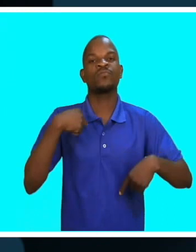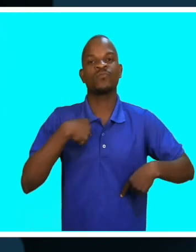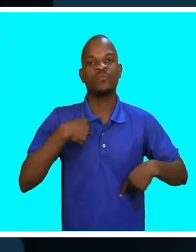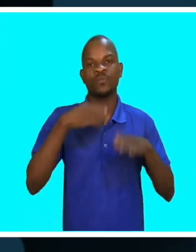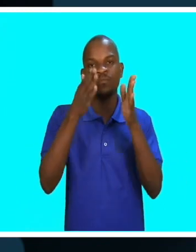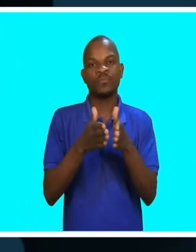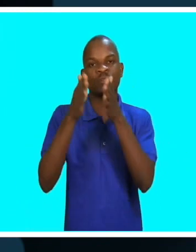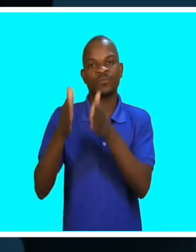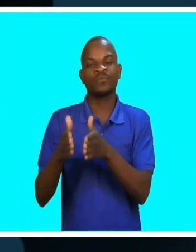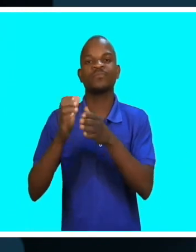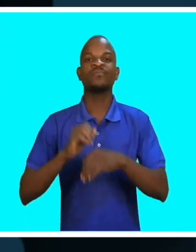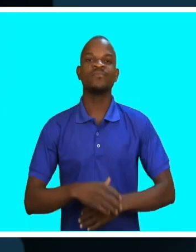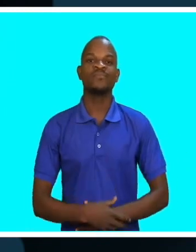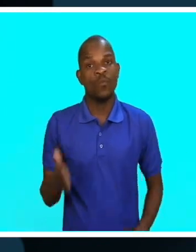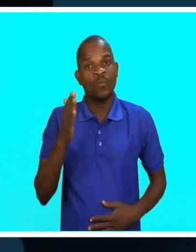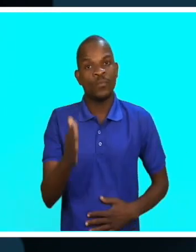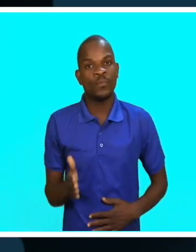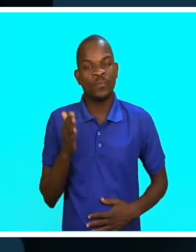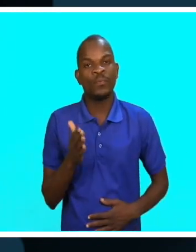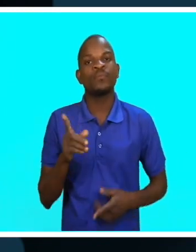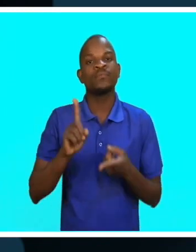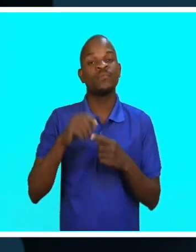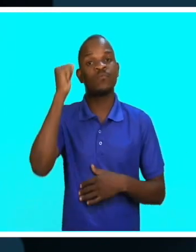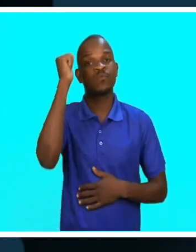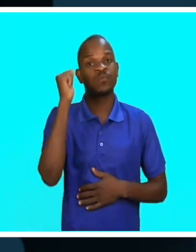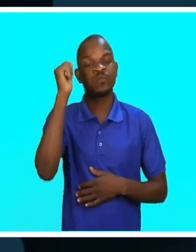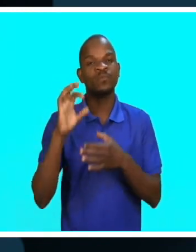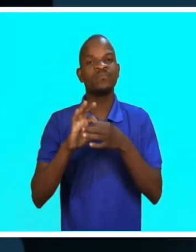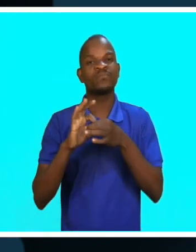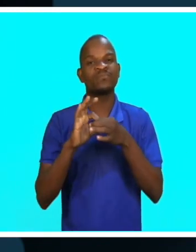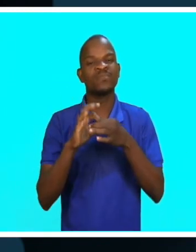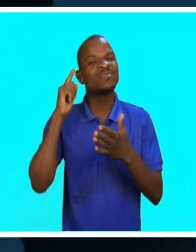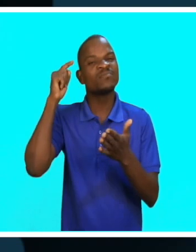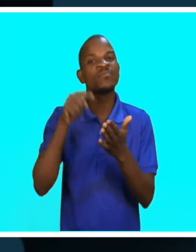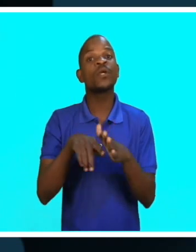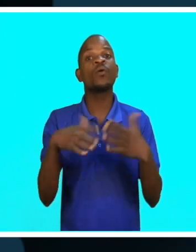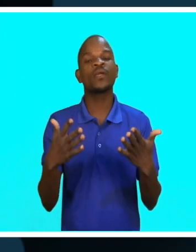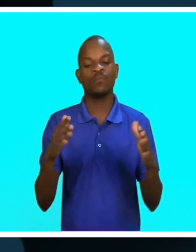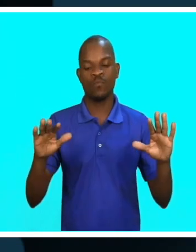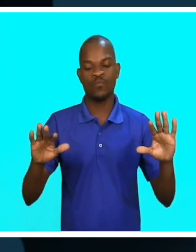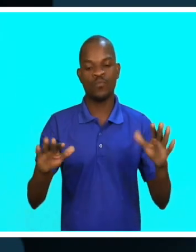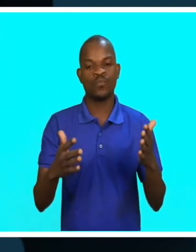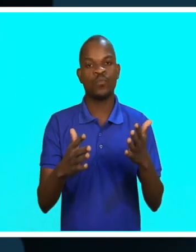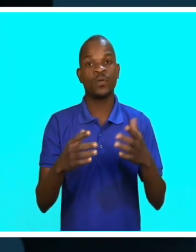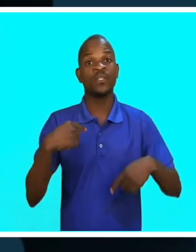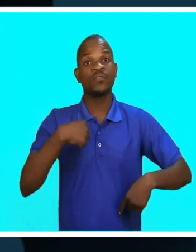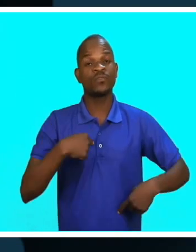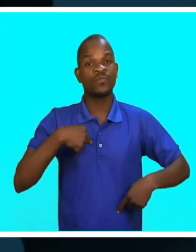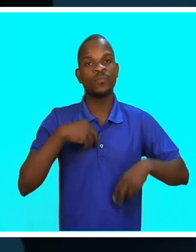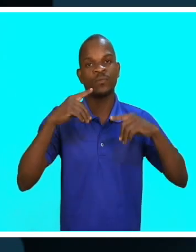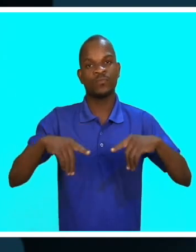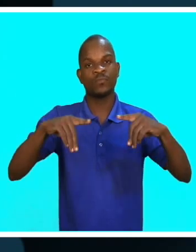da população. O MetroBase, sem dúvida, é para aliviar o sofrimento que a população está a